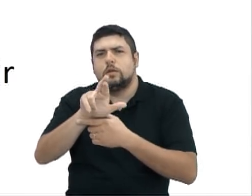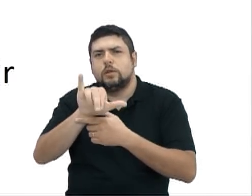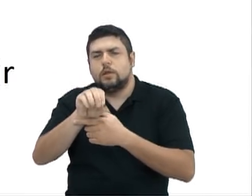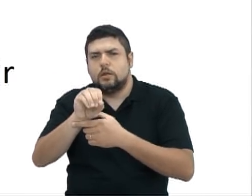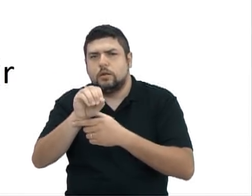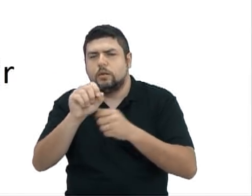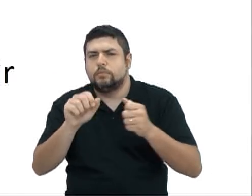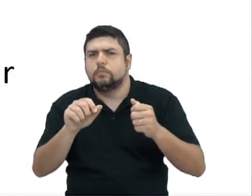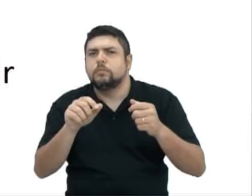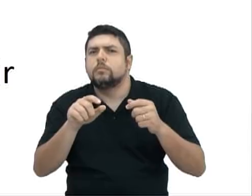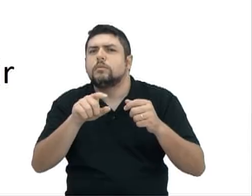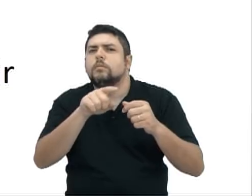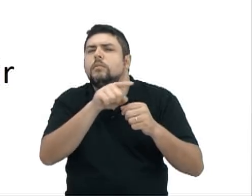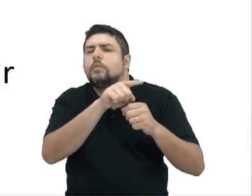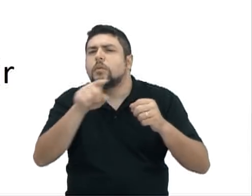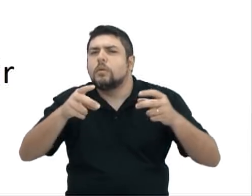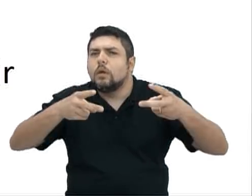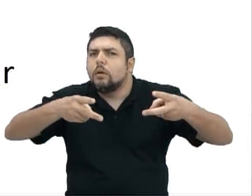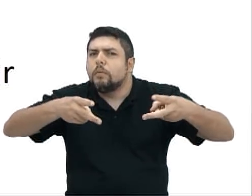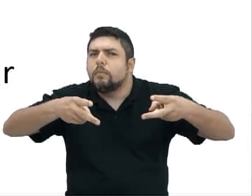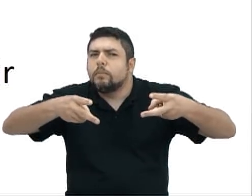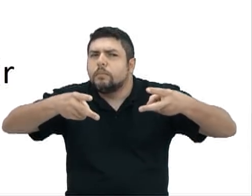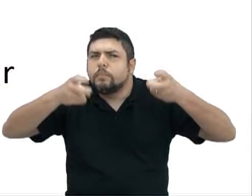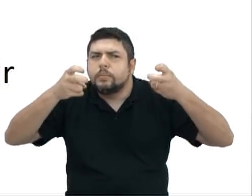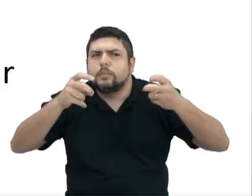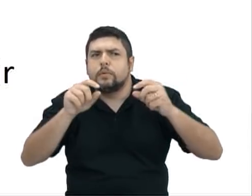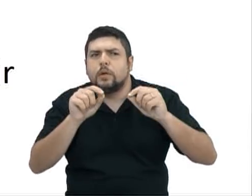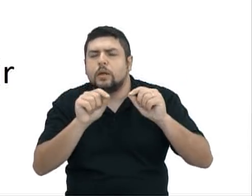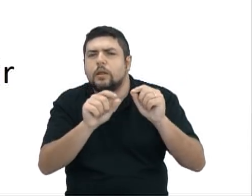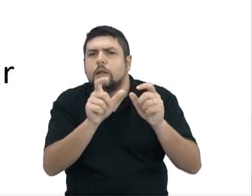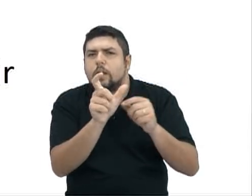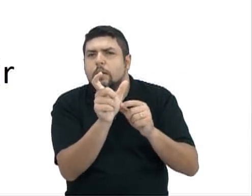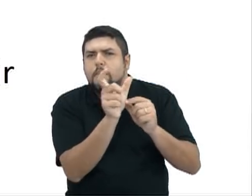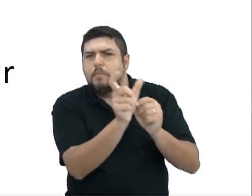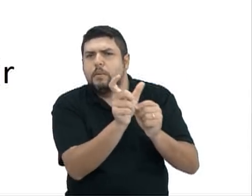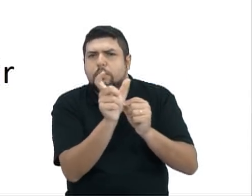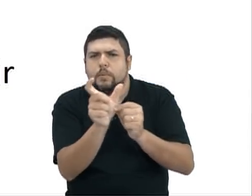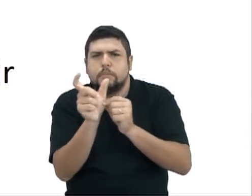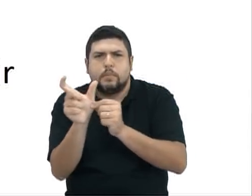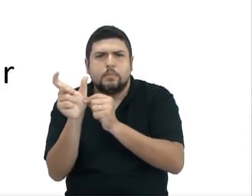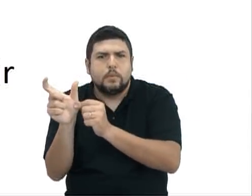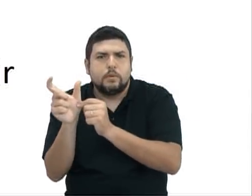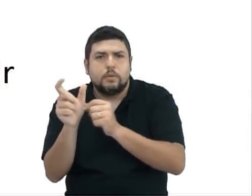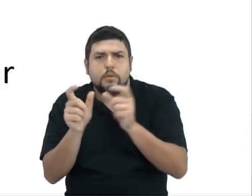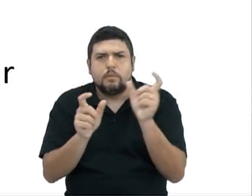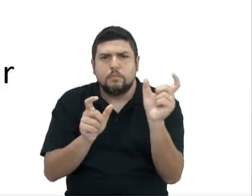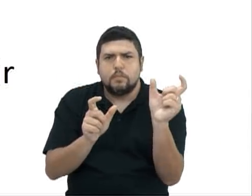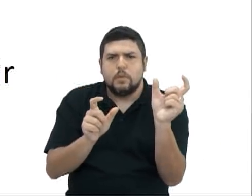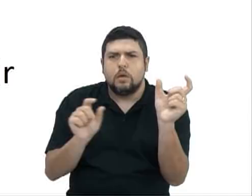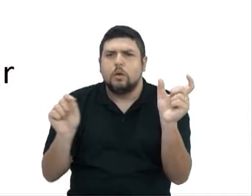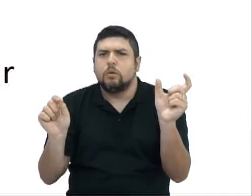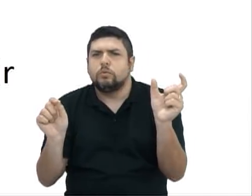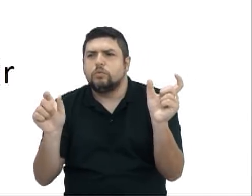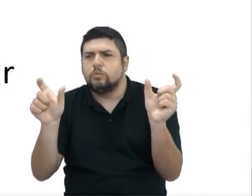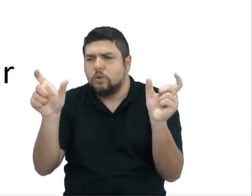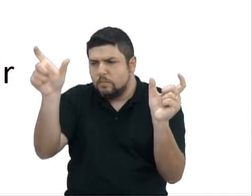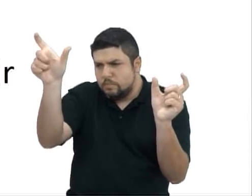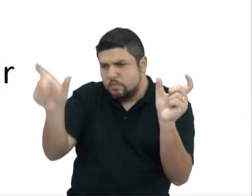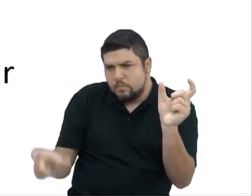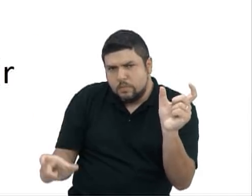vão identificar as palavras que foram utilizadas para substituir ou